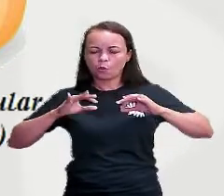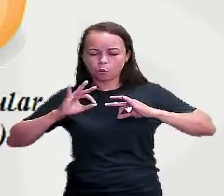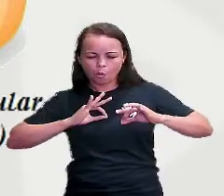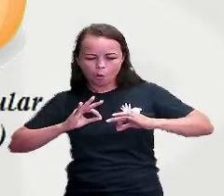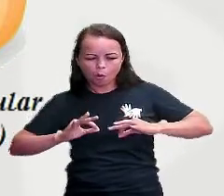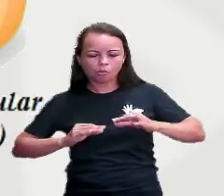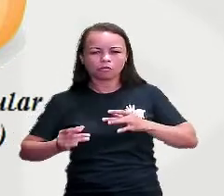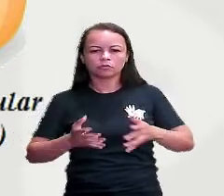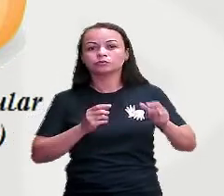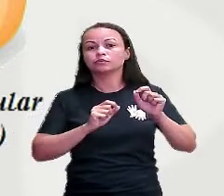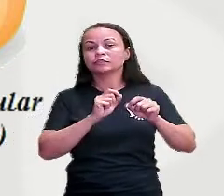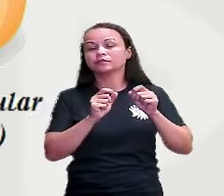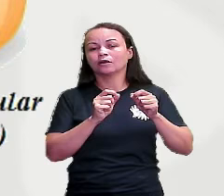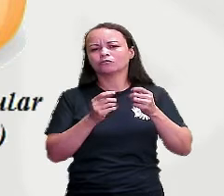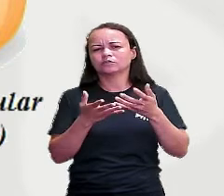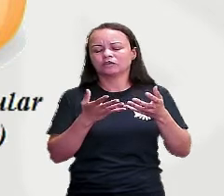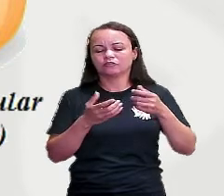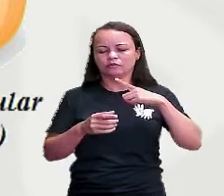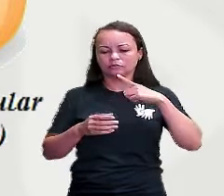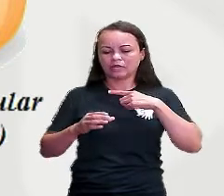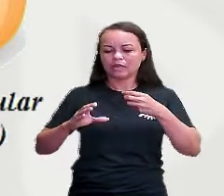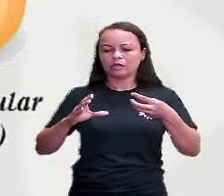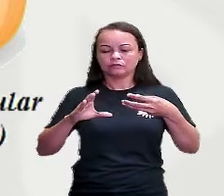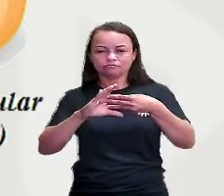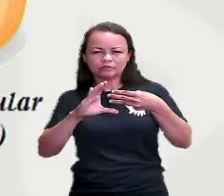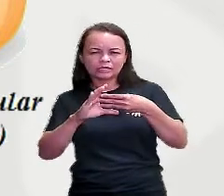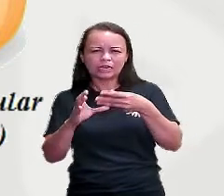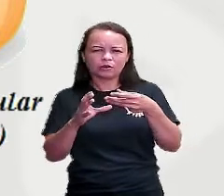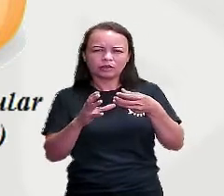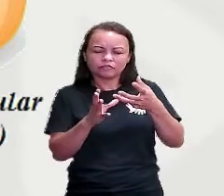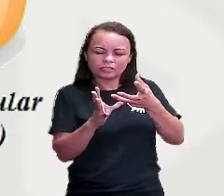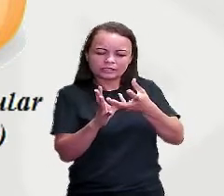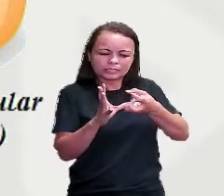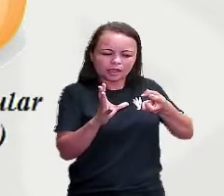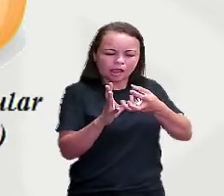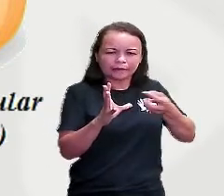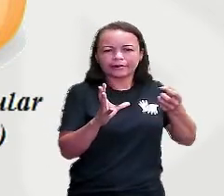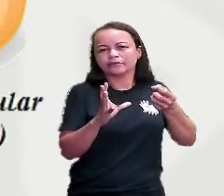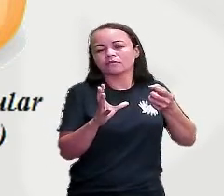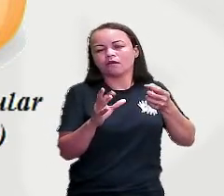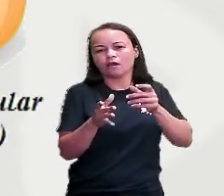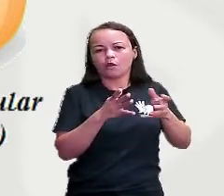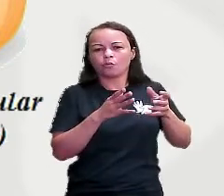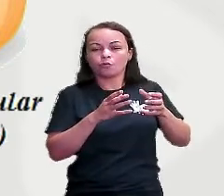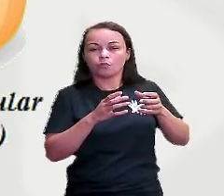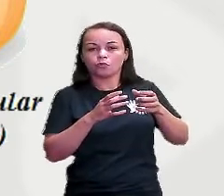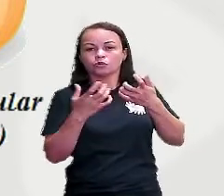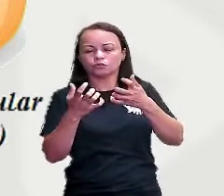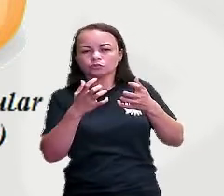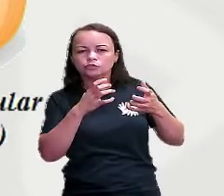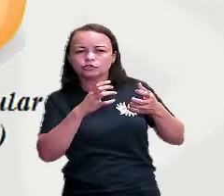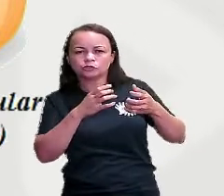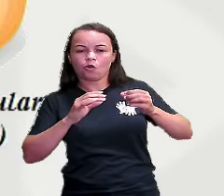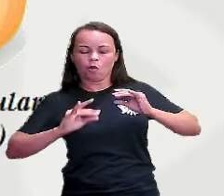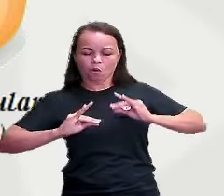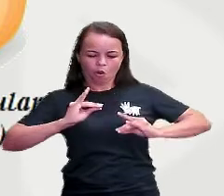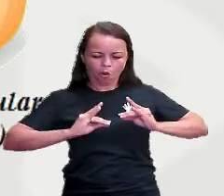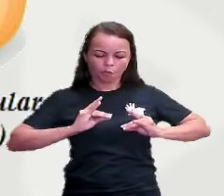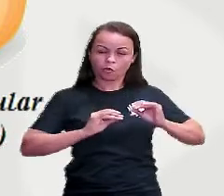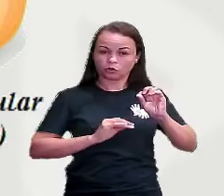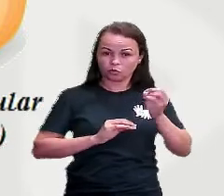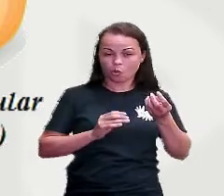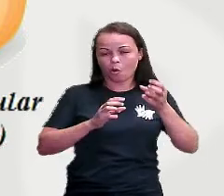células secretoras, aquela célula que vai secretar o hormônio, ou a célula que vai secretar o neurotransmissor. Um exemplo disso,